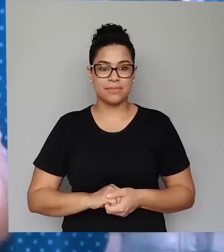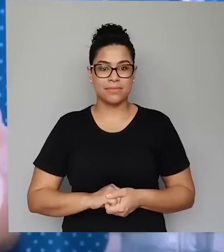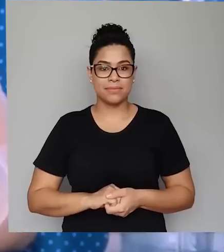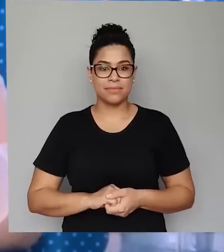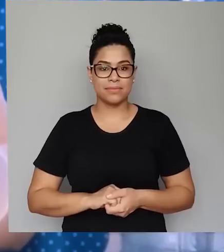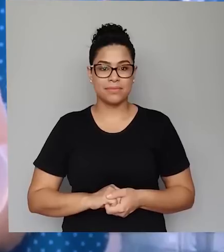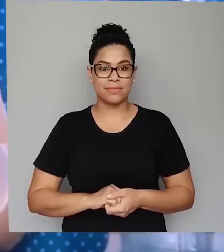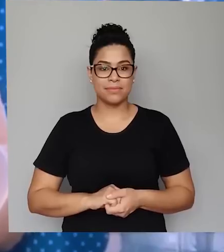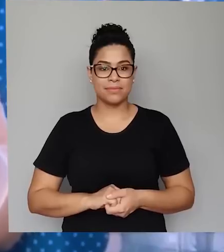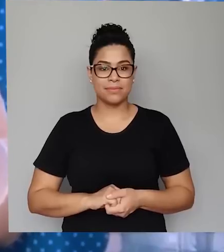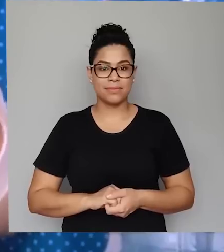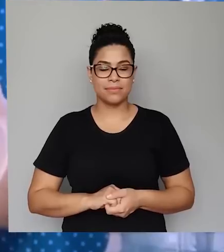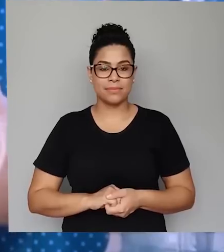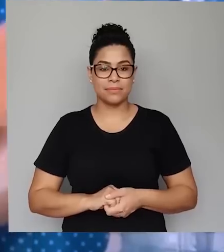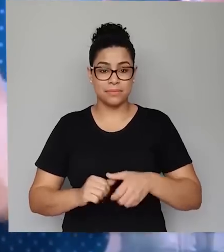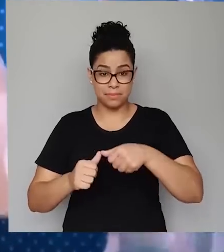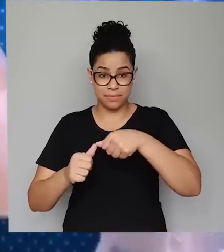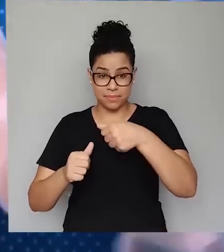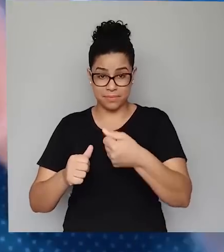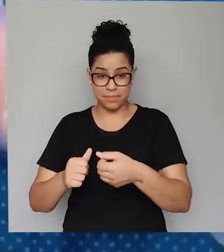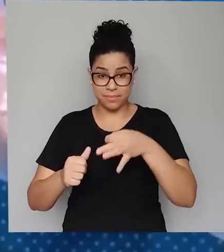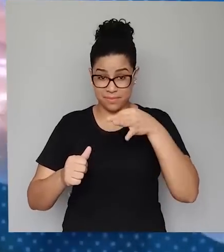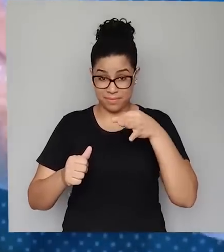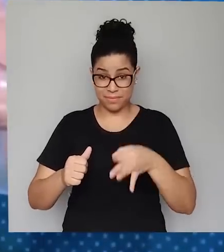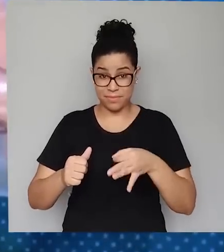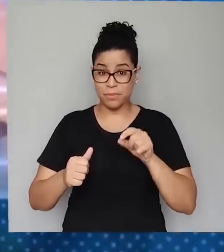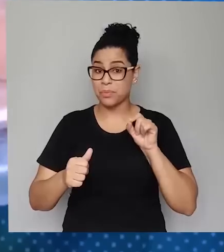O ideal é que ele